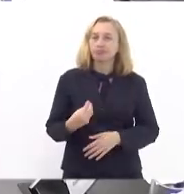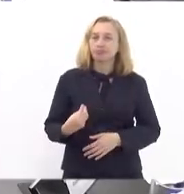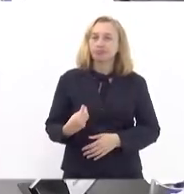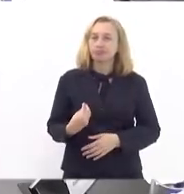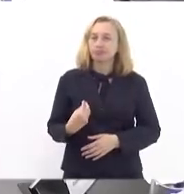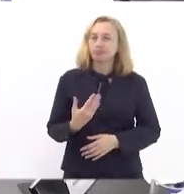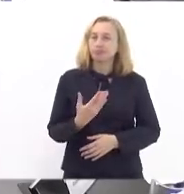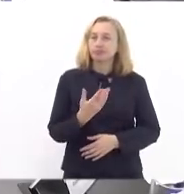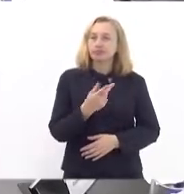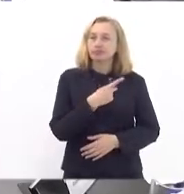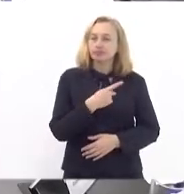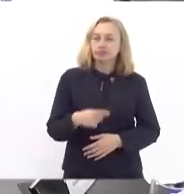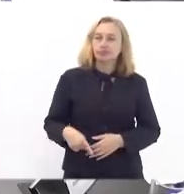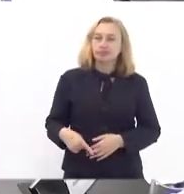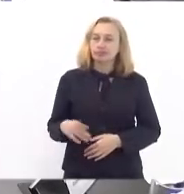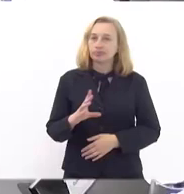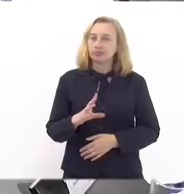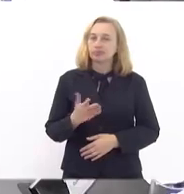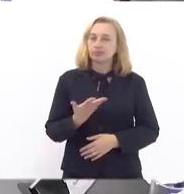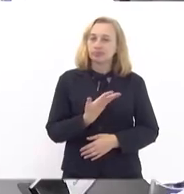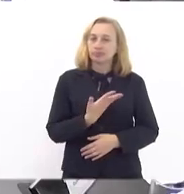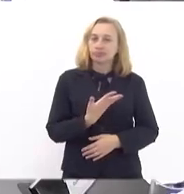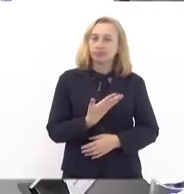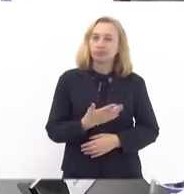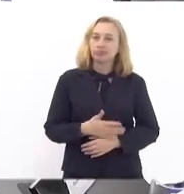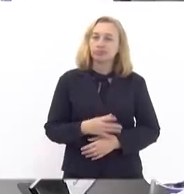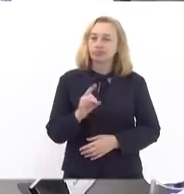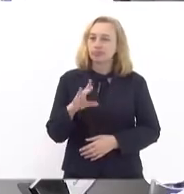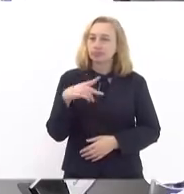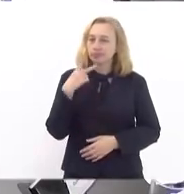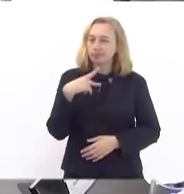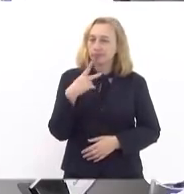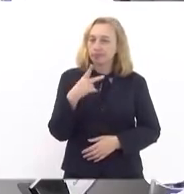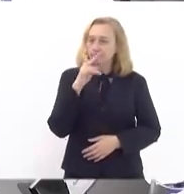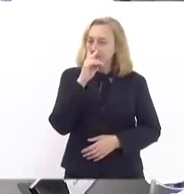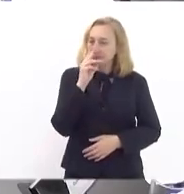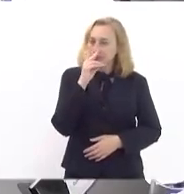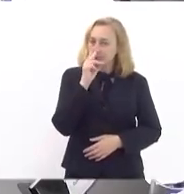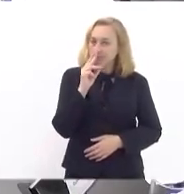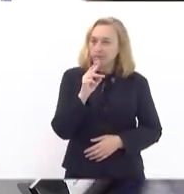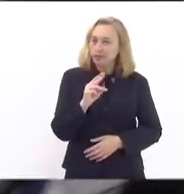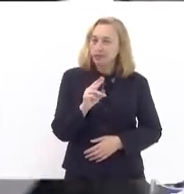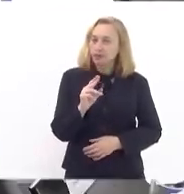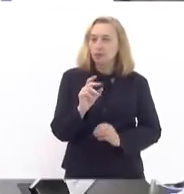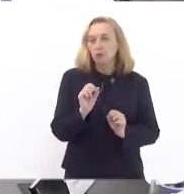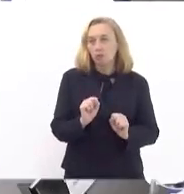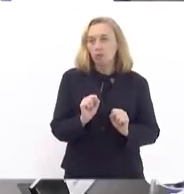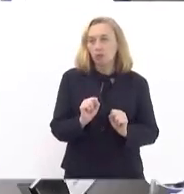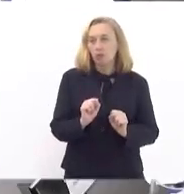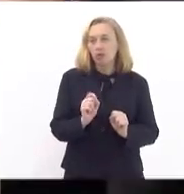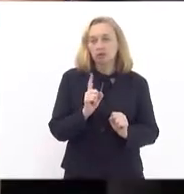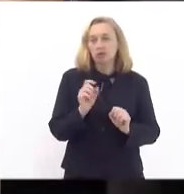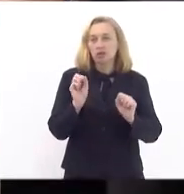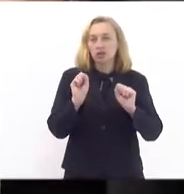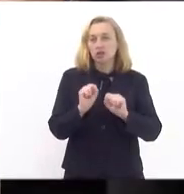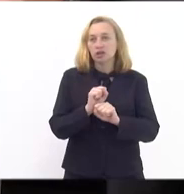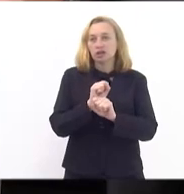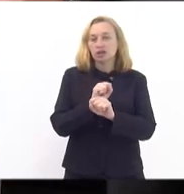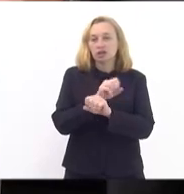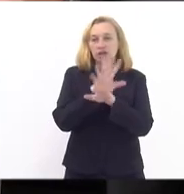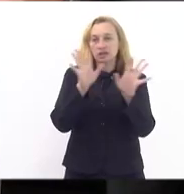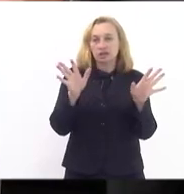queridíssima presidente só para fazer uma fala aqui porque me parece aqui pode não ter ficado Claro